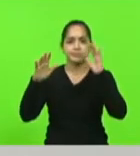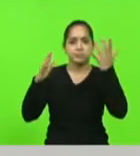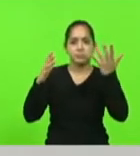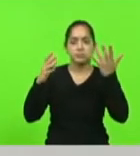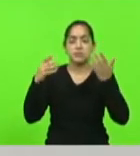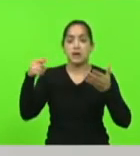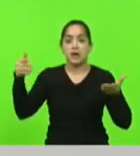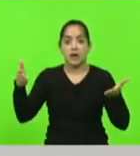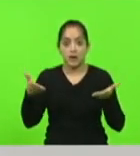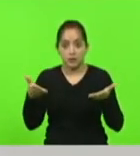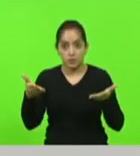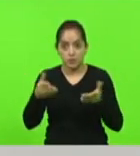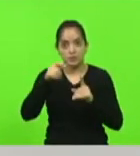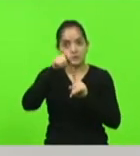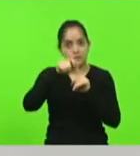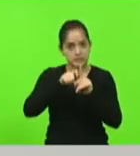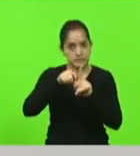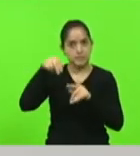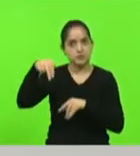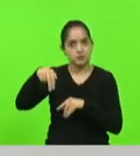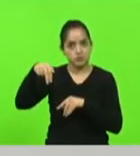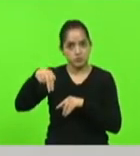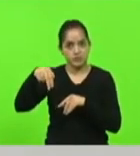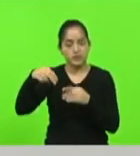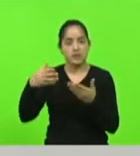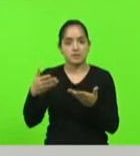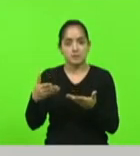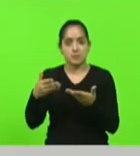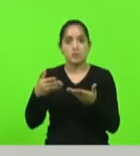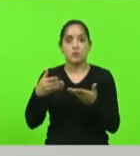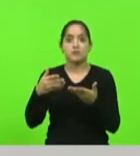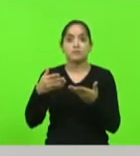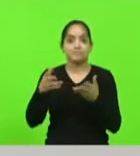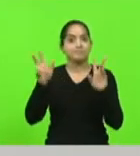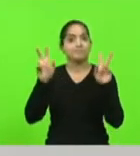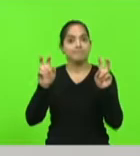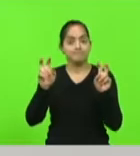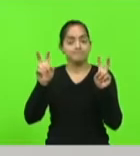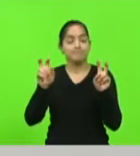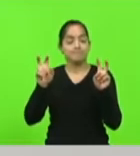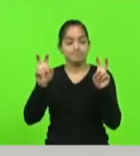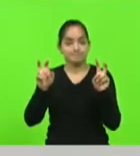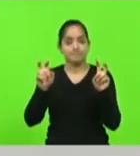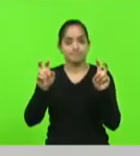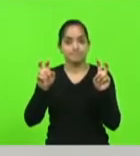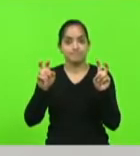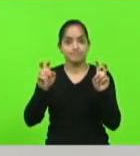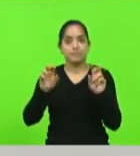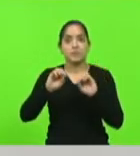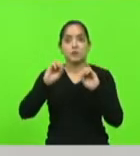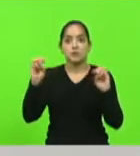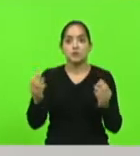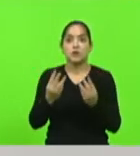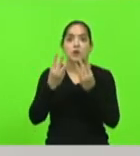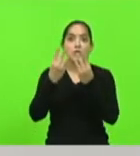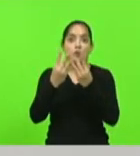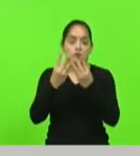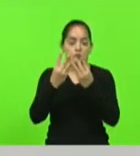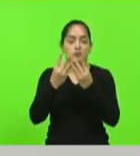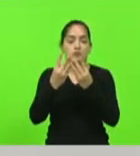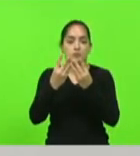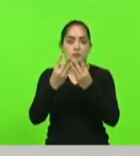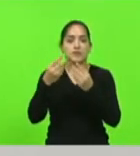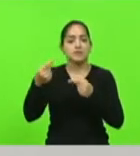mês de novembro, também porque esse será um dos temas da ONU, que vai ser debatida a nível